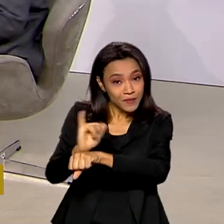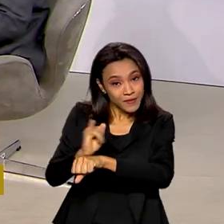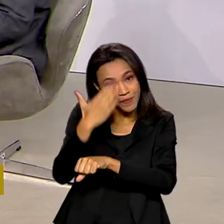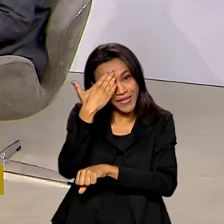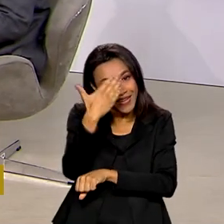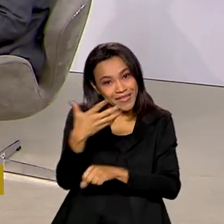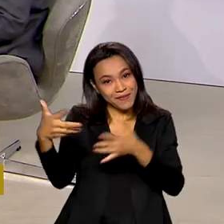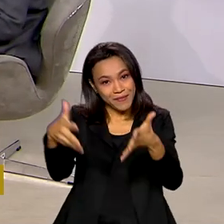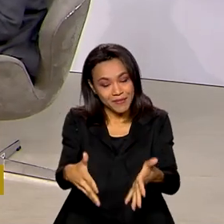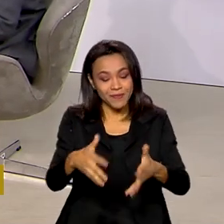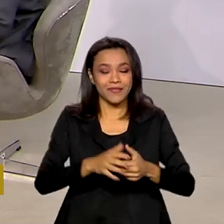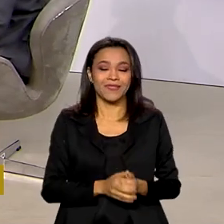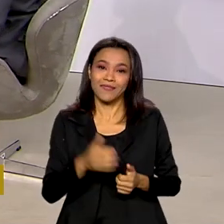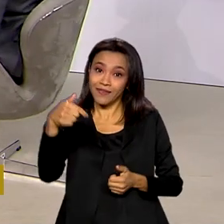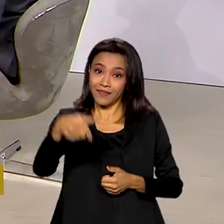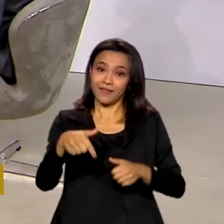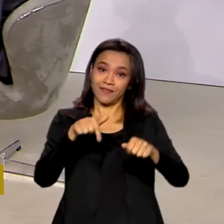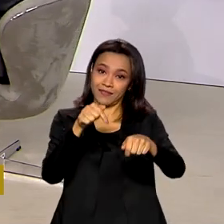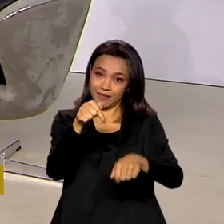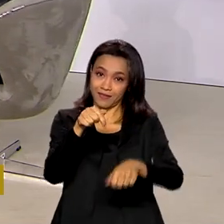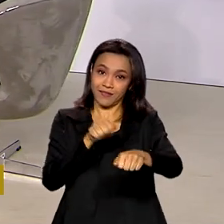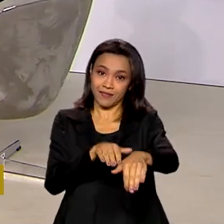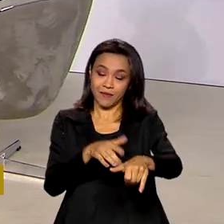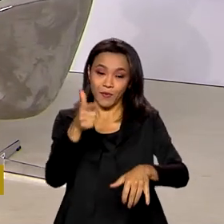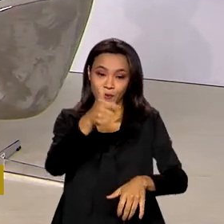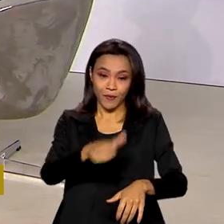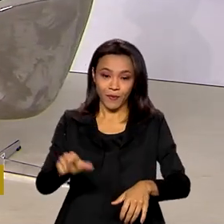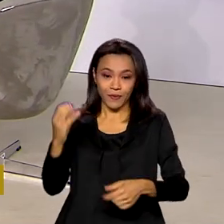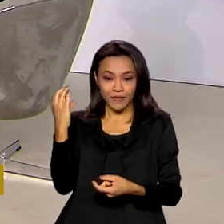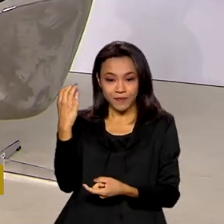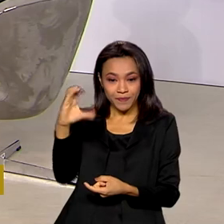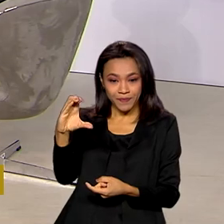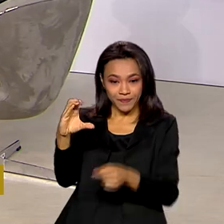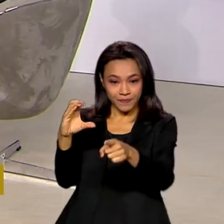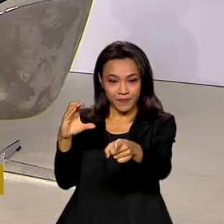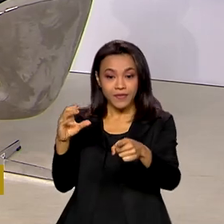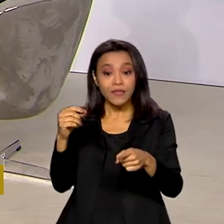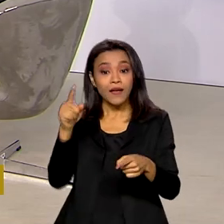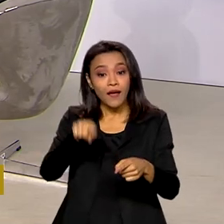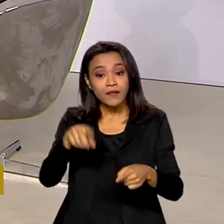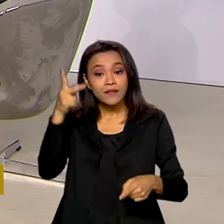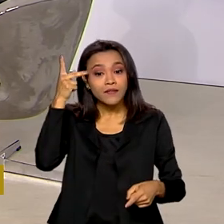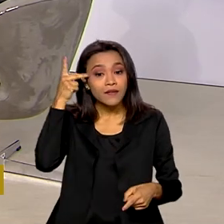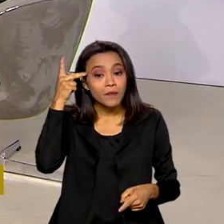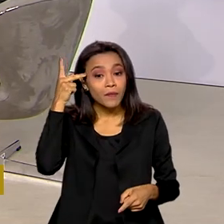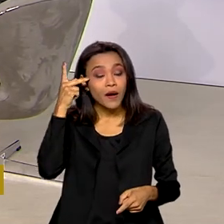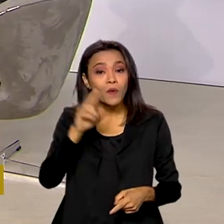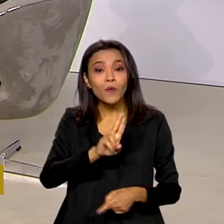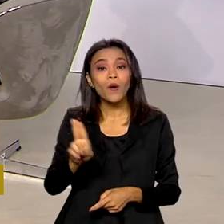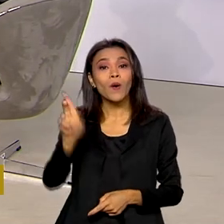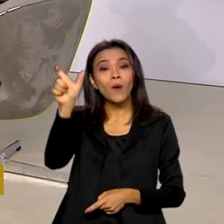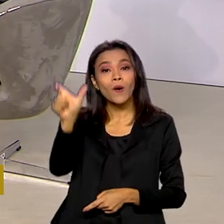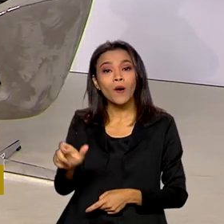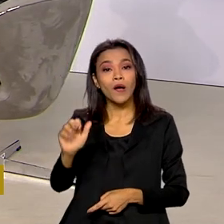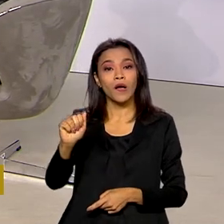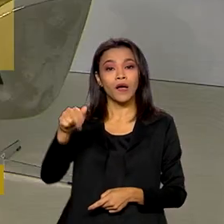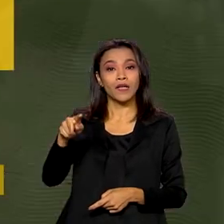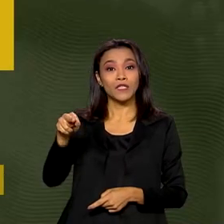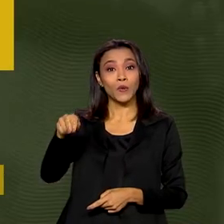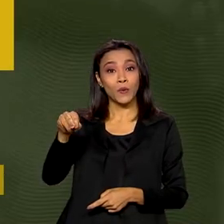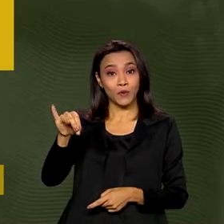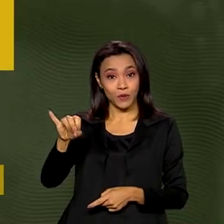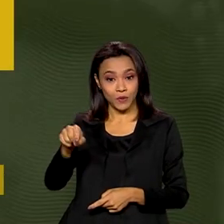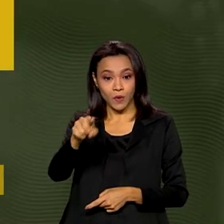participação também aqui no 7 de setembro. Mais mensagem agora de São Paulo. O Antônio Matias mandou uma foto aqui de uma